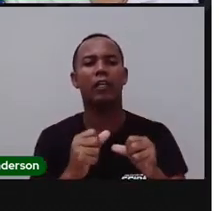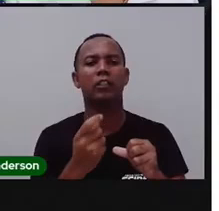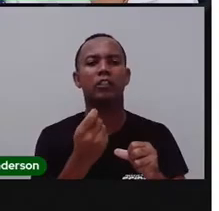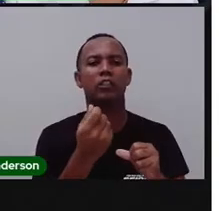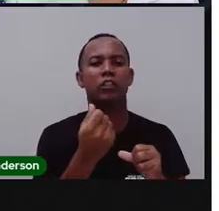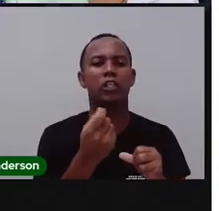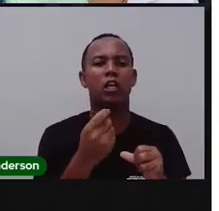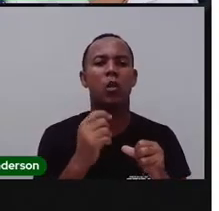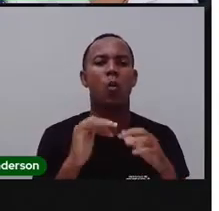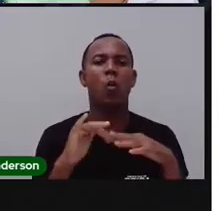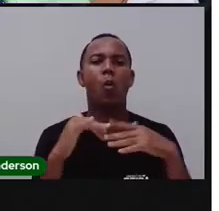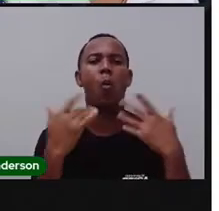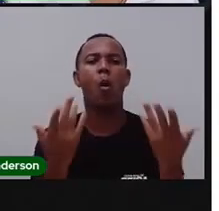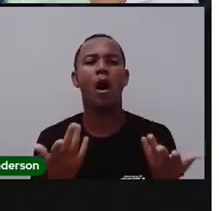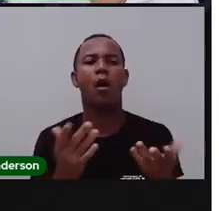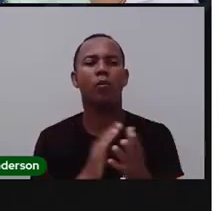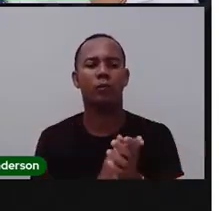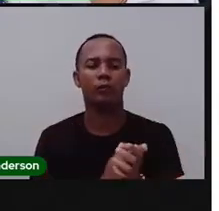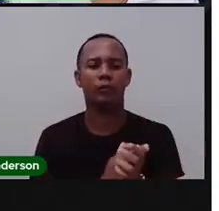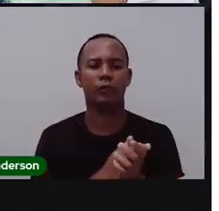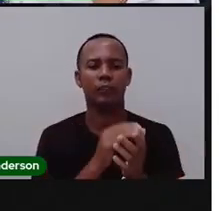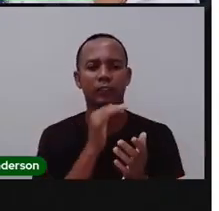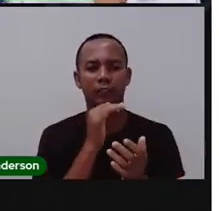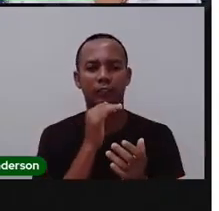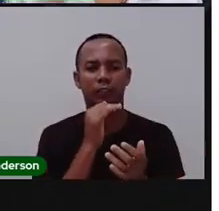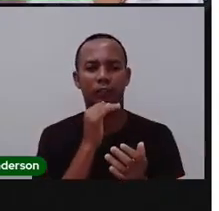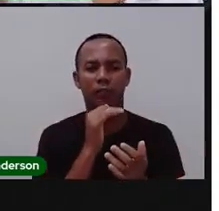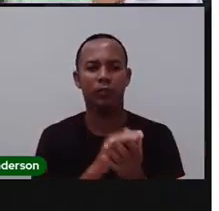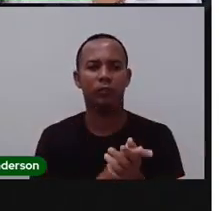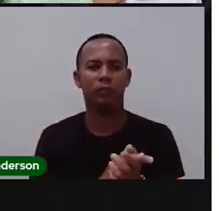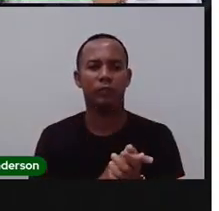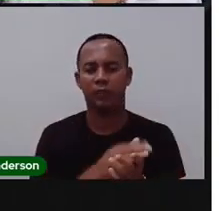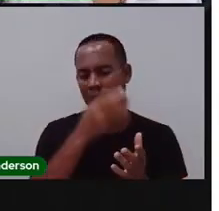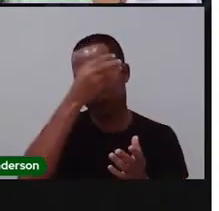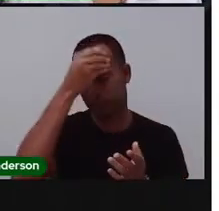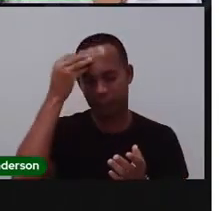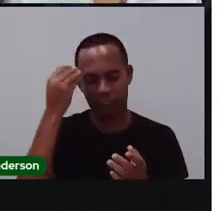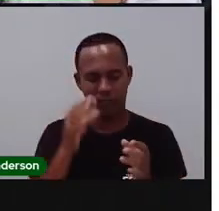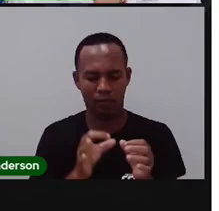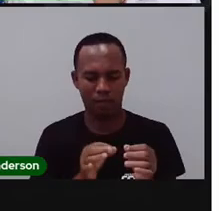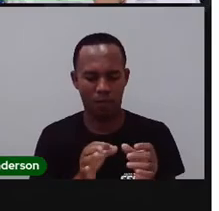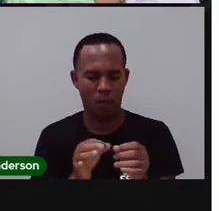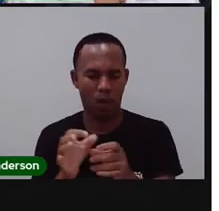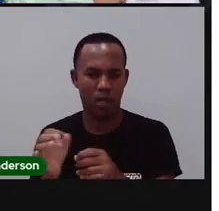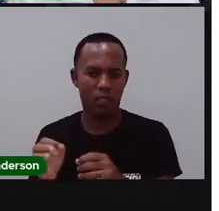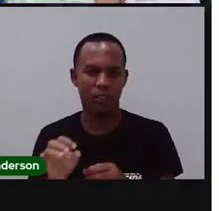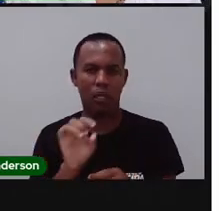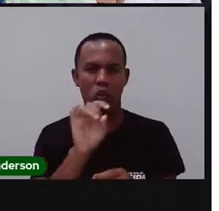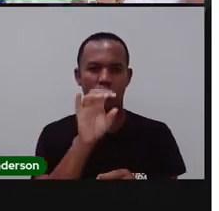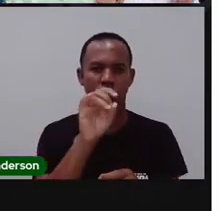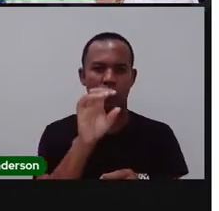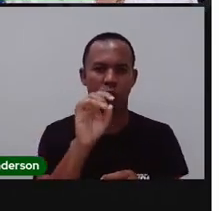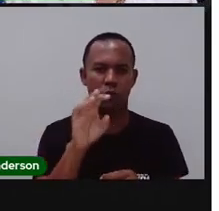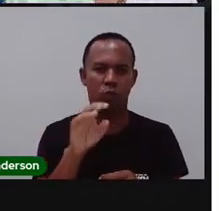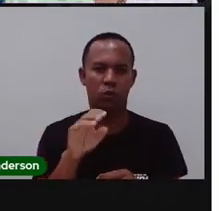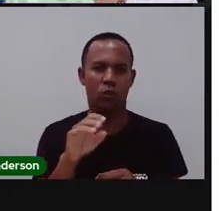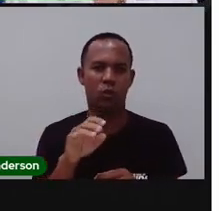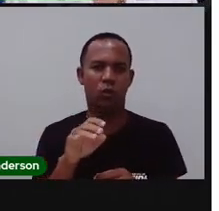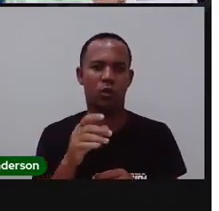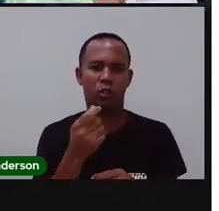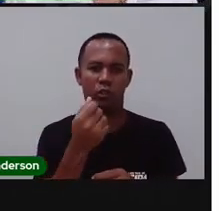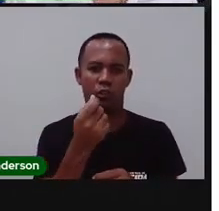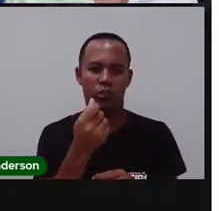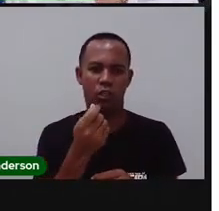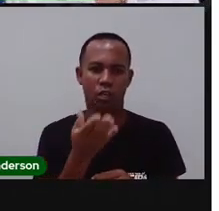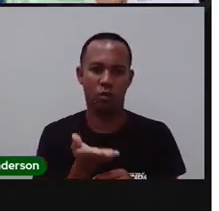A prova dá uma dica para vocês. Esqueçam as moedas por enquanto e usem só cédula. O que